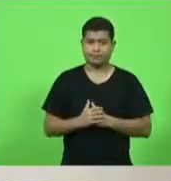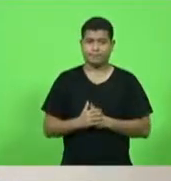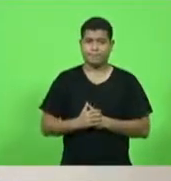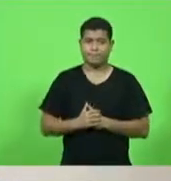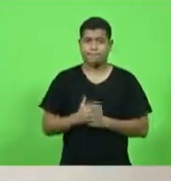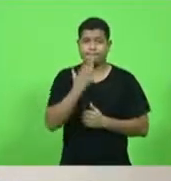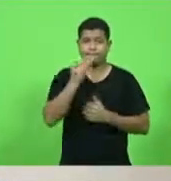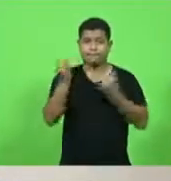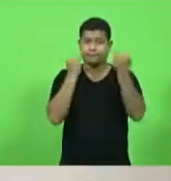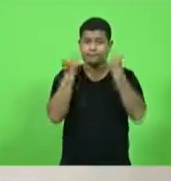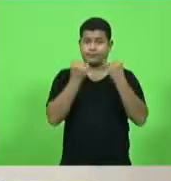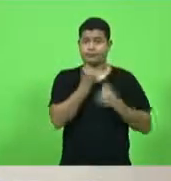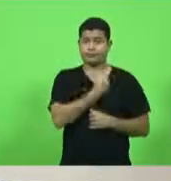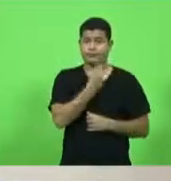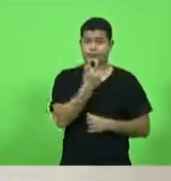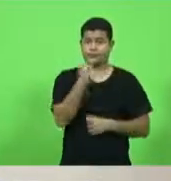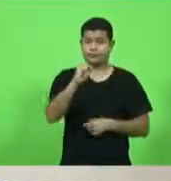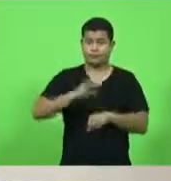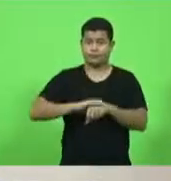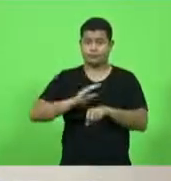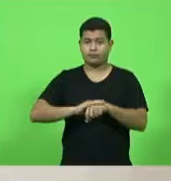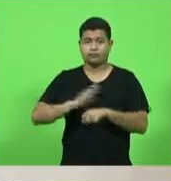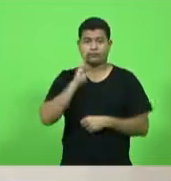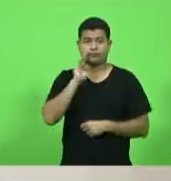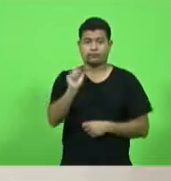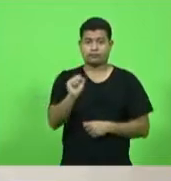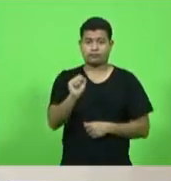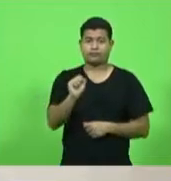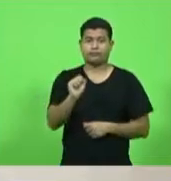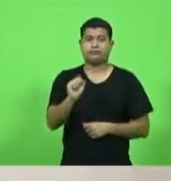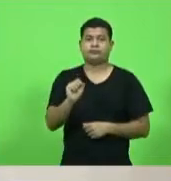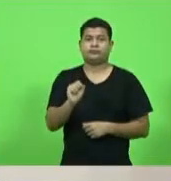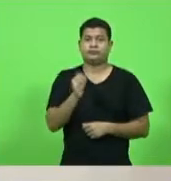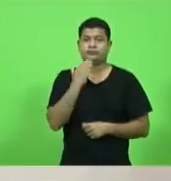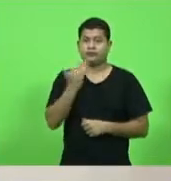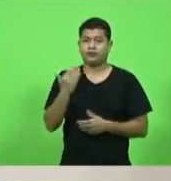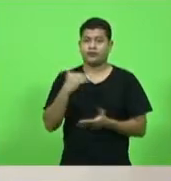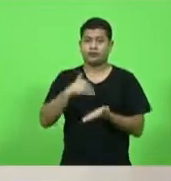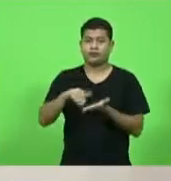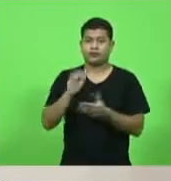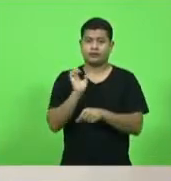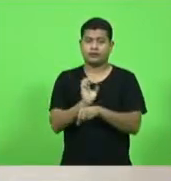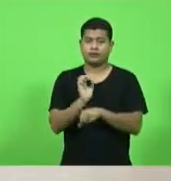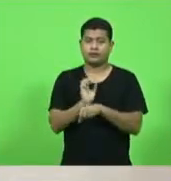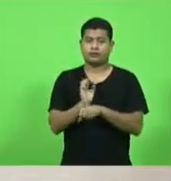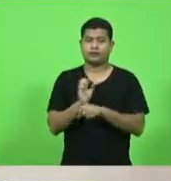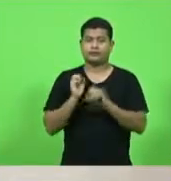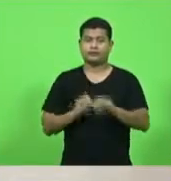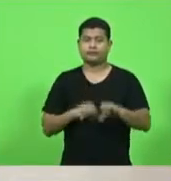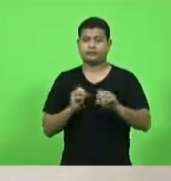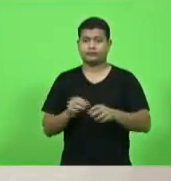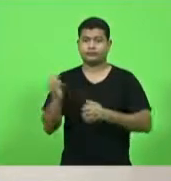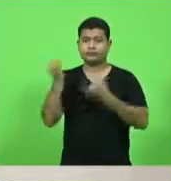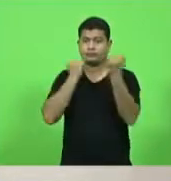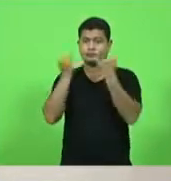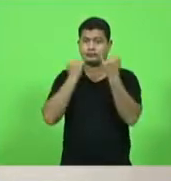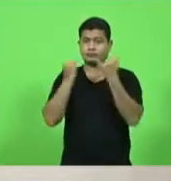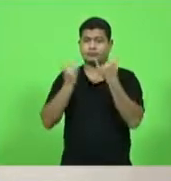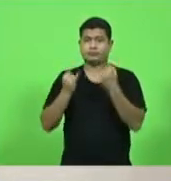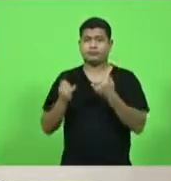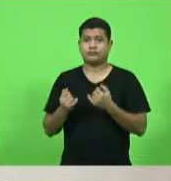Pedido de informação número 28, deputado Bruno Souza, solicitando à Secretaria do Estado da Educação informações acerca